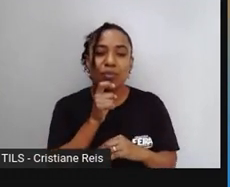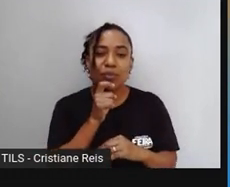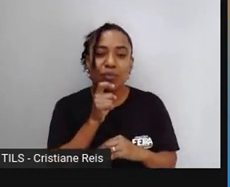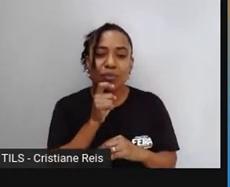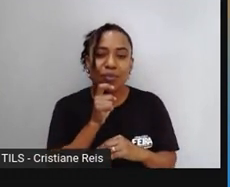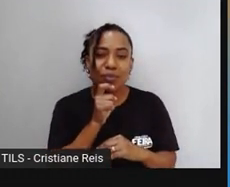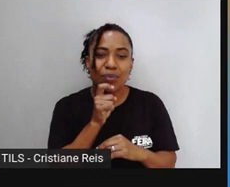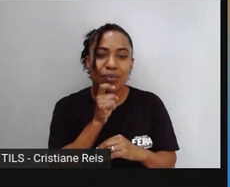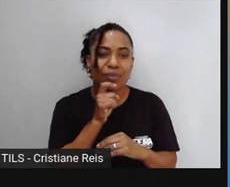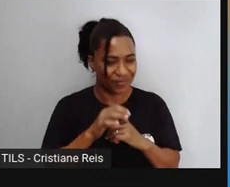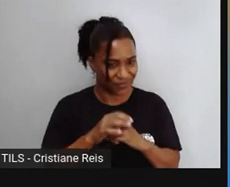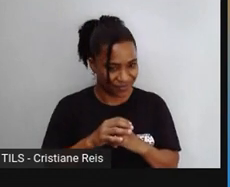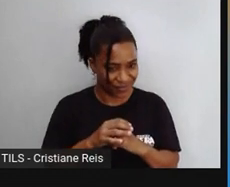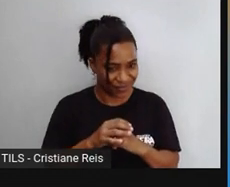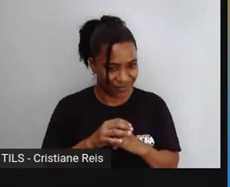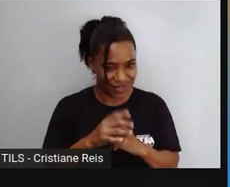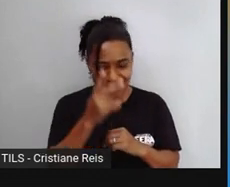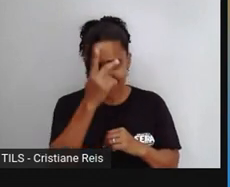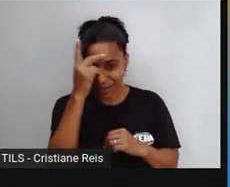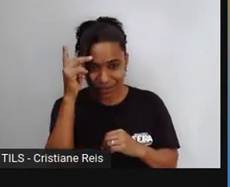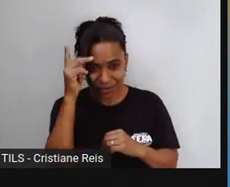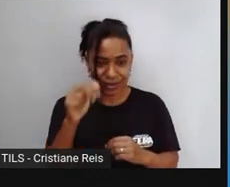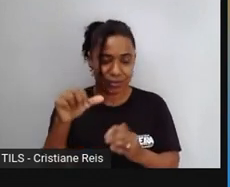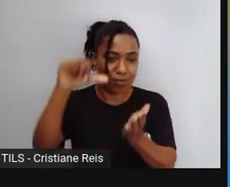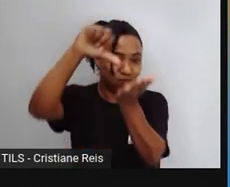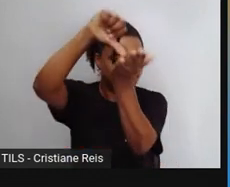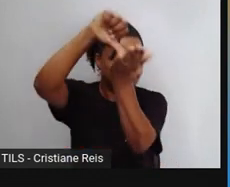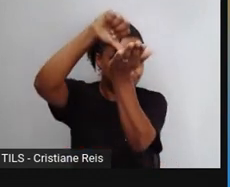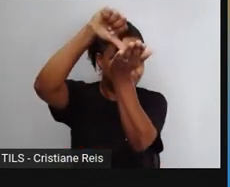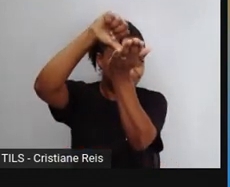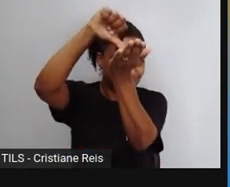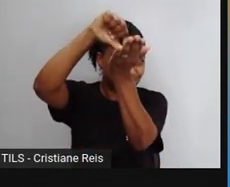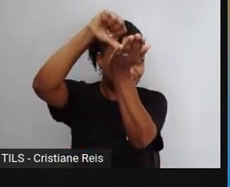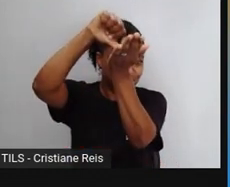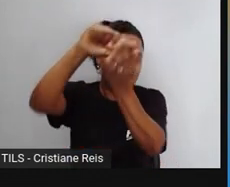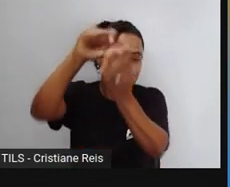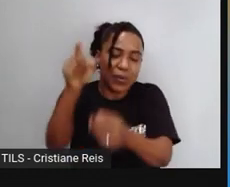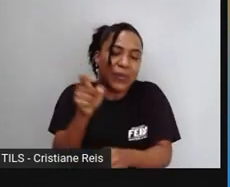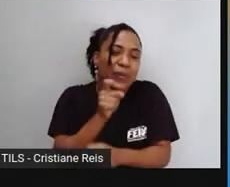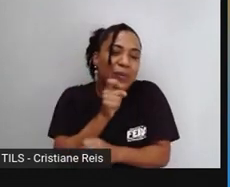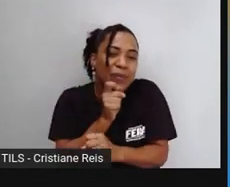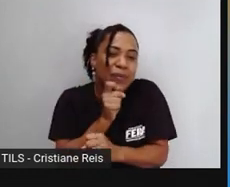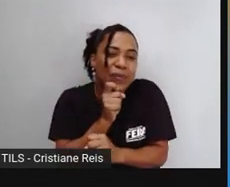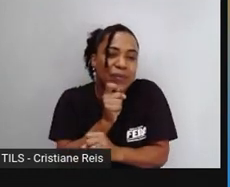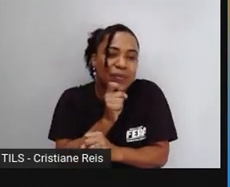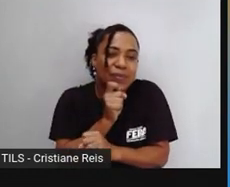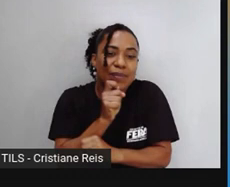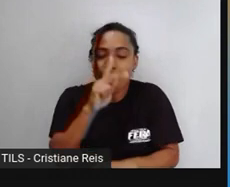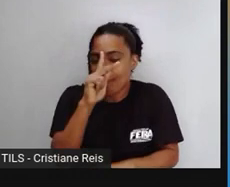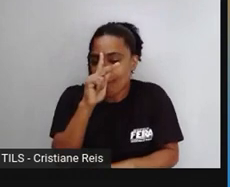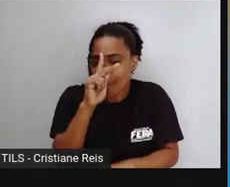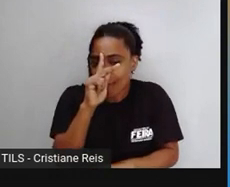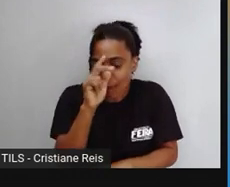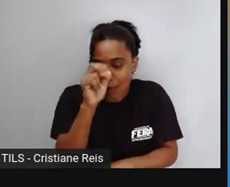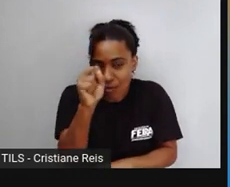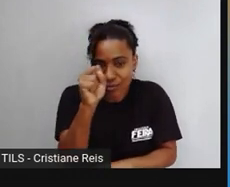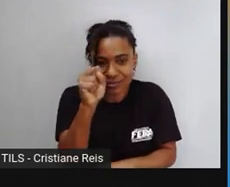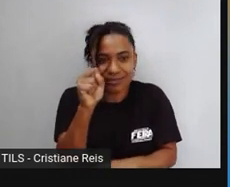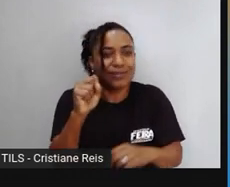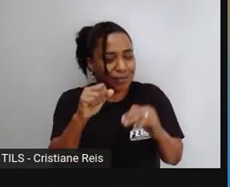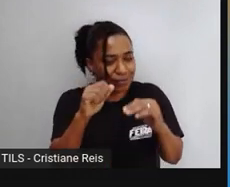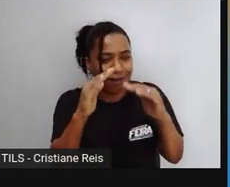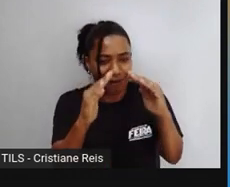específicas para moradores que vivem nas regiões polares, como o Ártico e o Alasca. Vejam aqui também